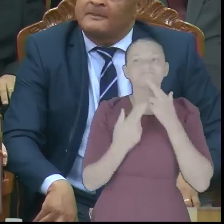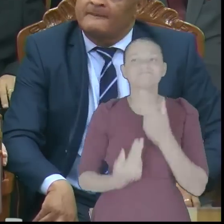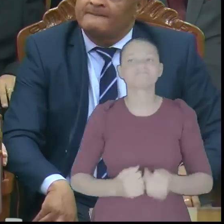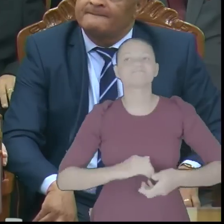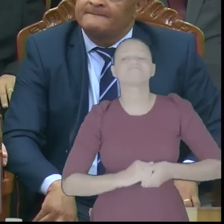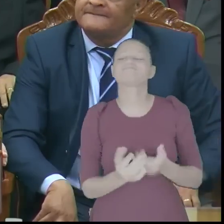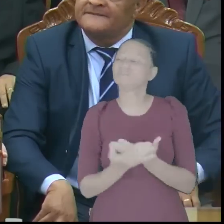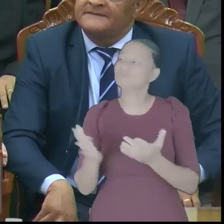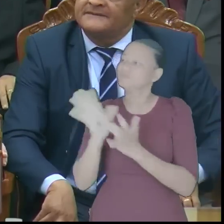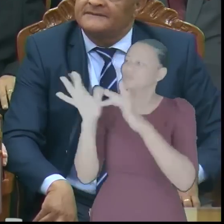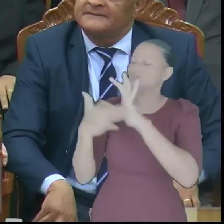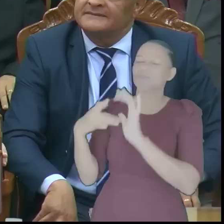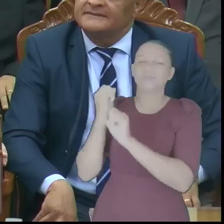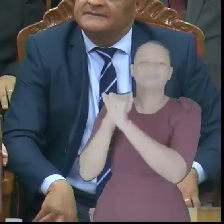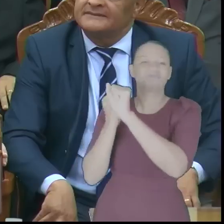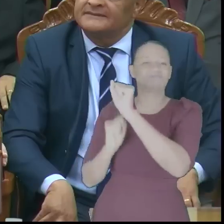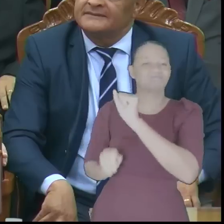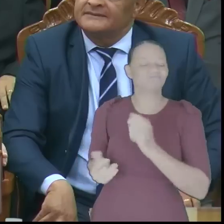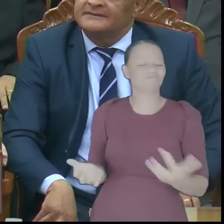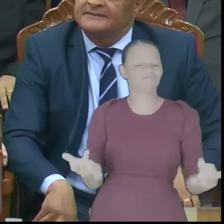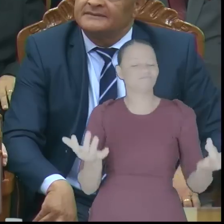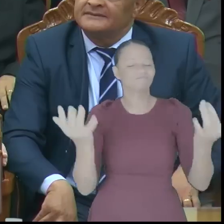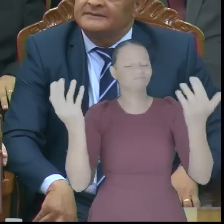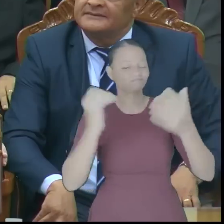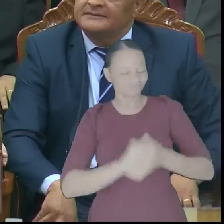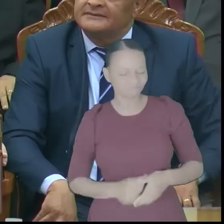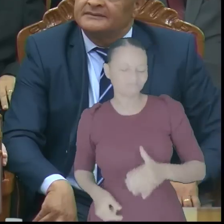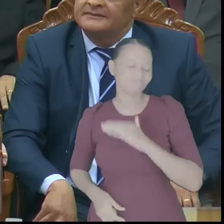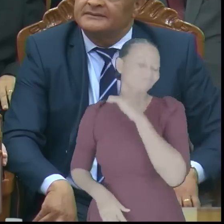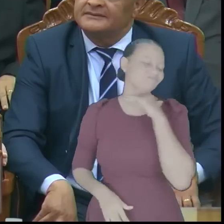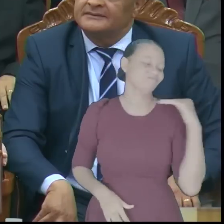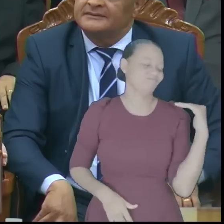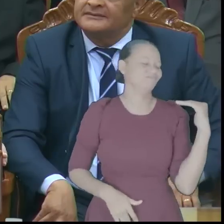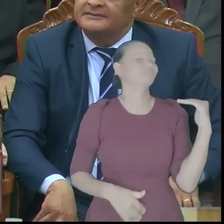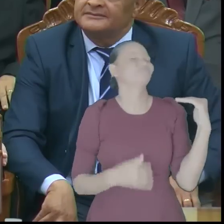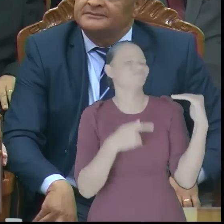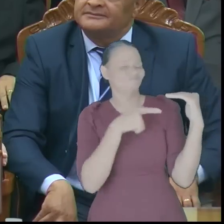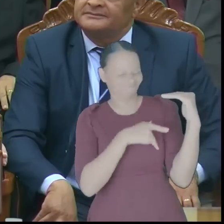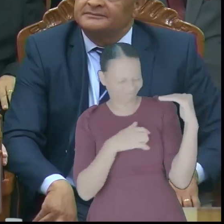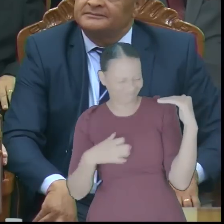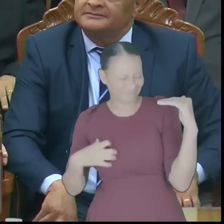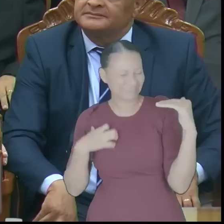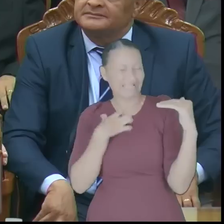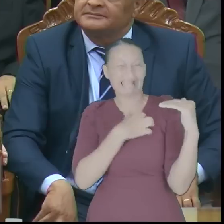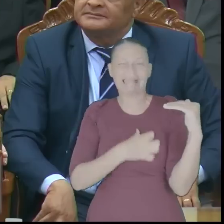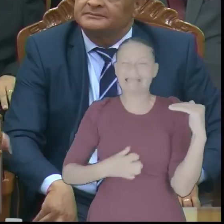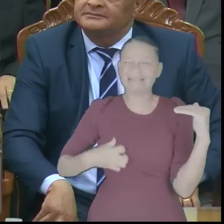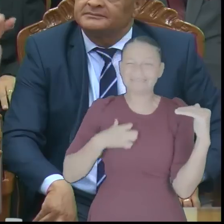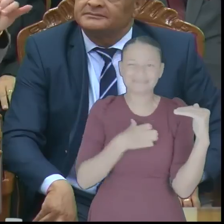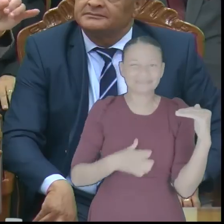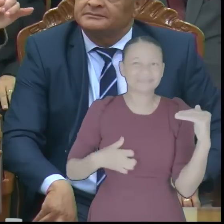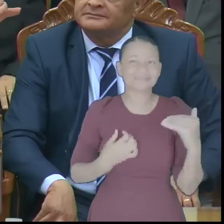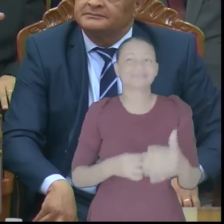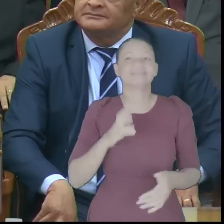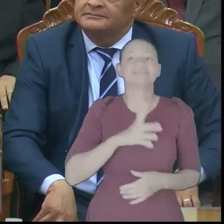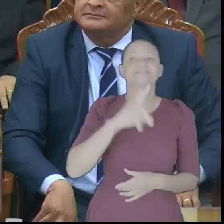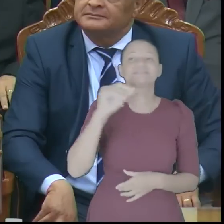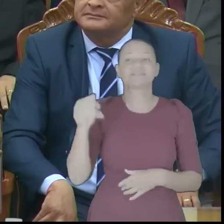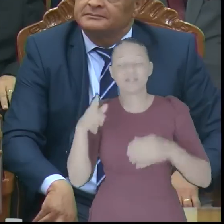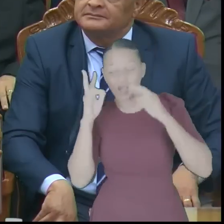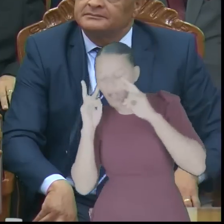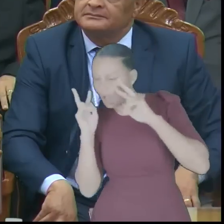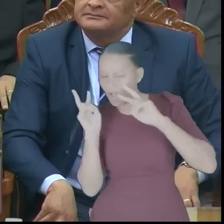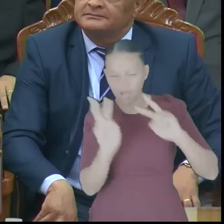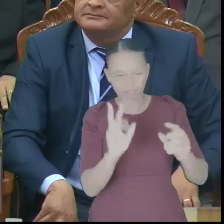Ele é grande. A morte passou mal. Um dia olharam para Jesus e disseram: